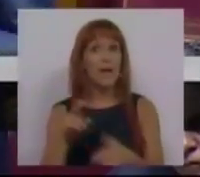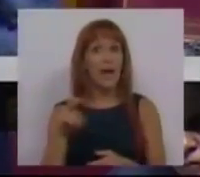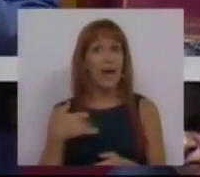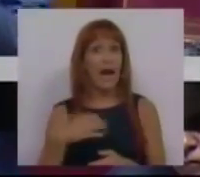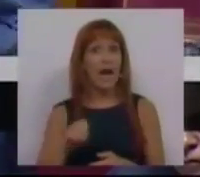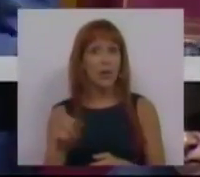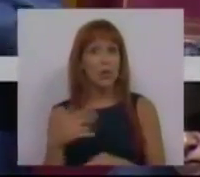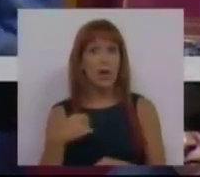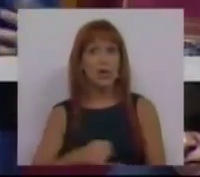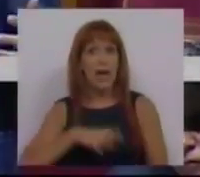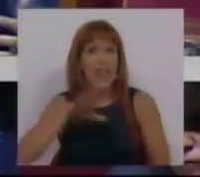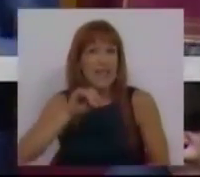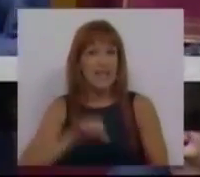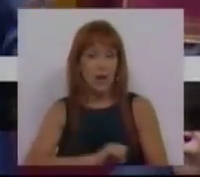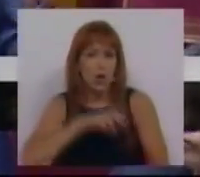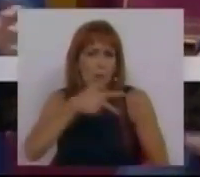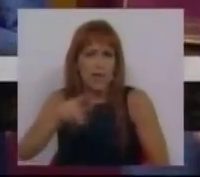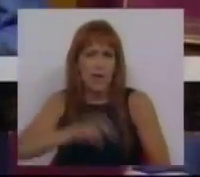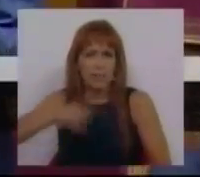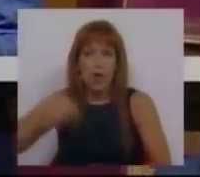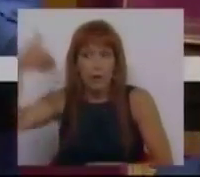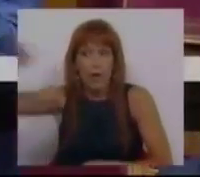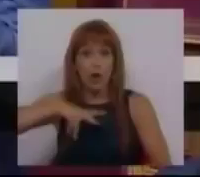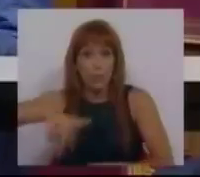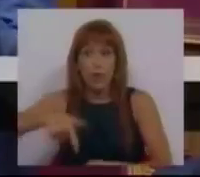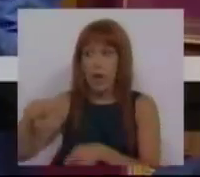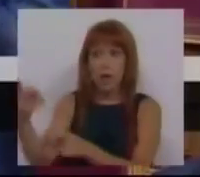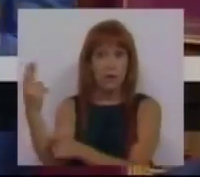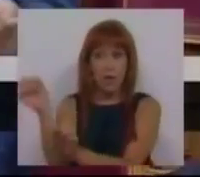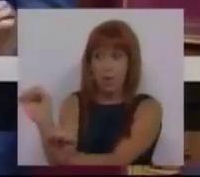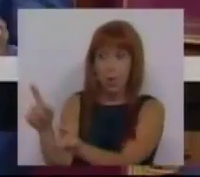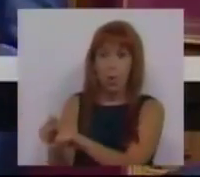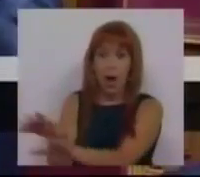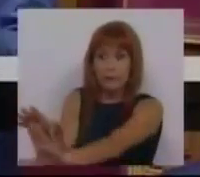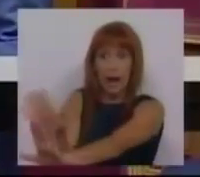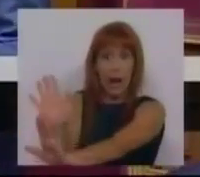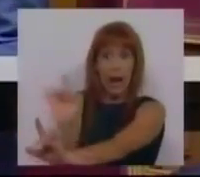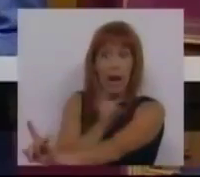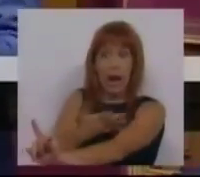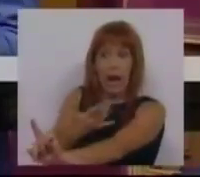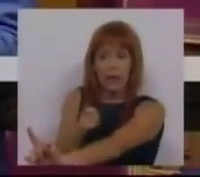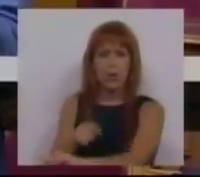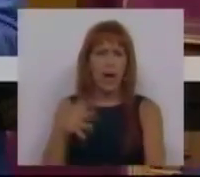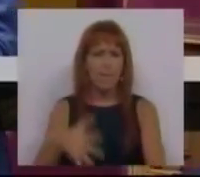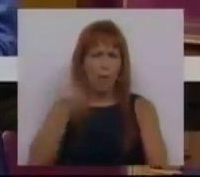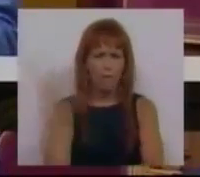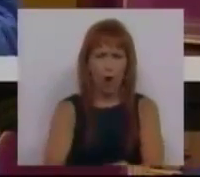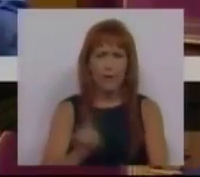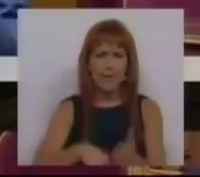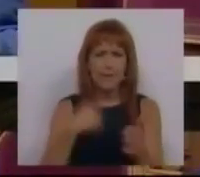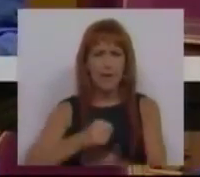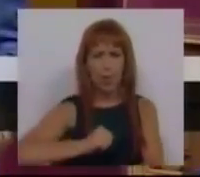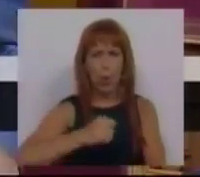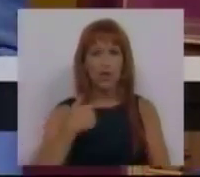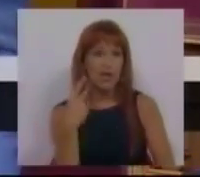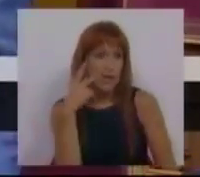Salgado tem às dezenas ou centenas de milhões fora do país e nesse não há um cêntimo que seja tocado. De facto, a mão forte é sempre para